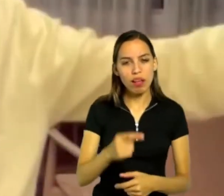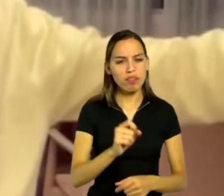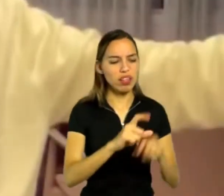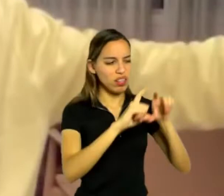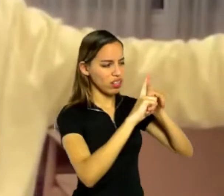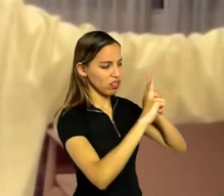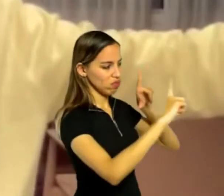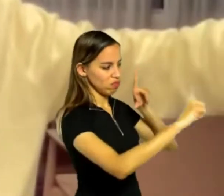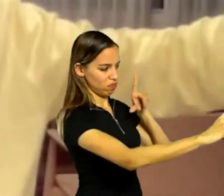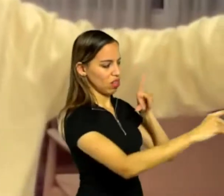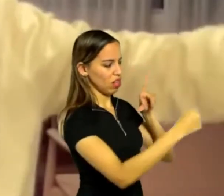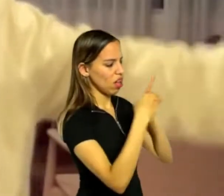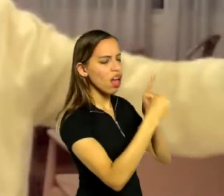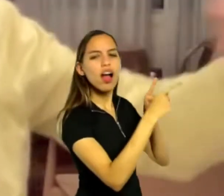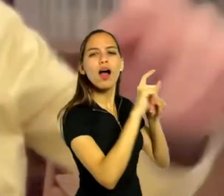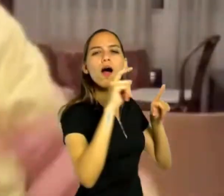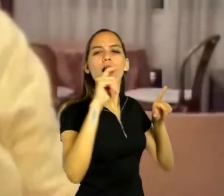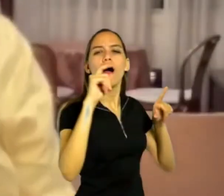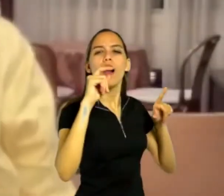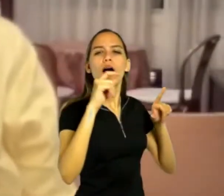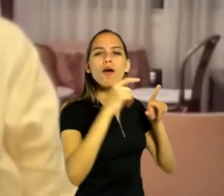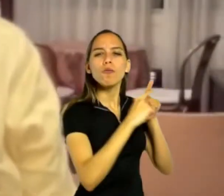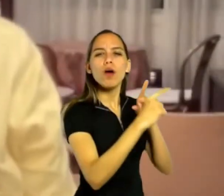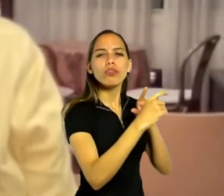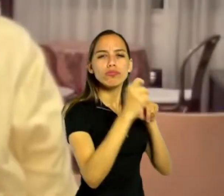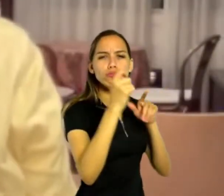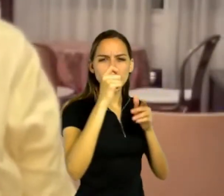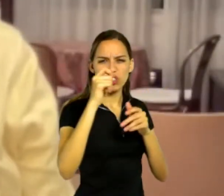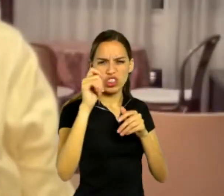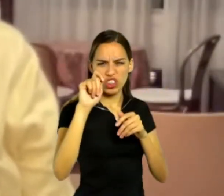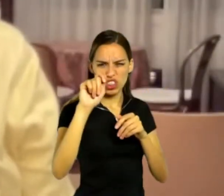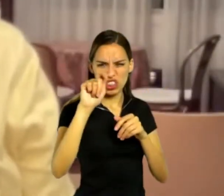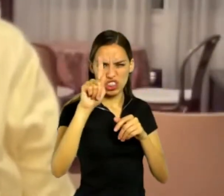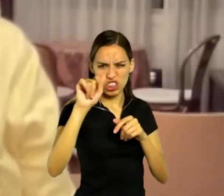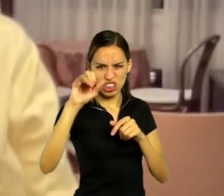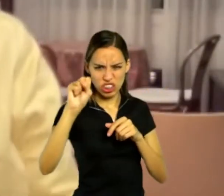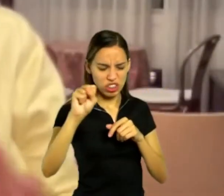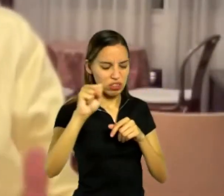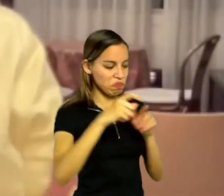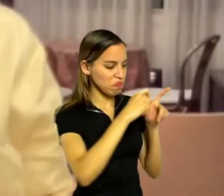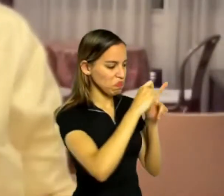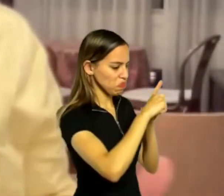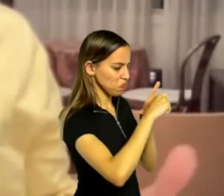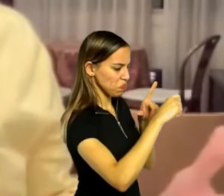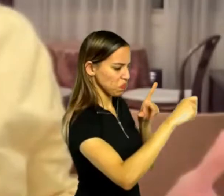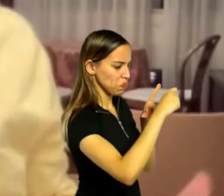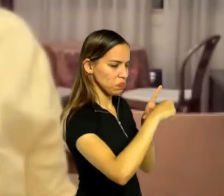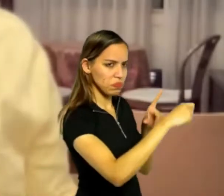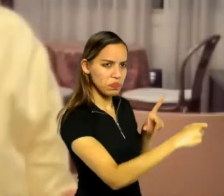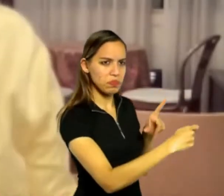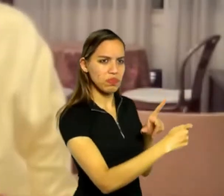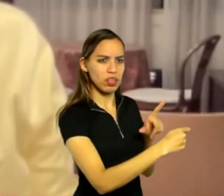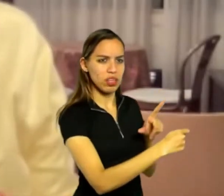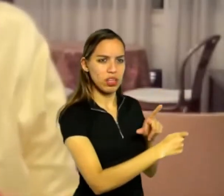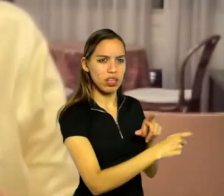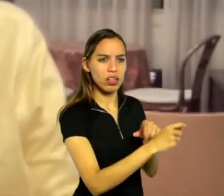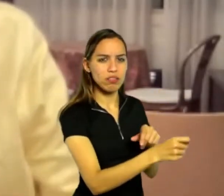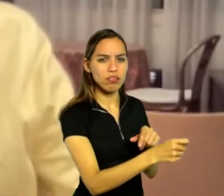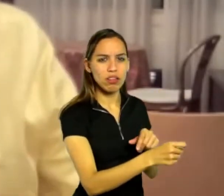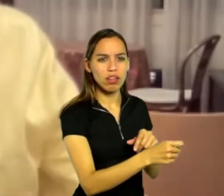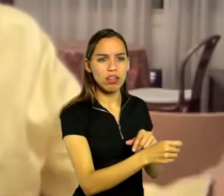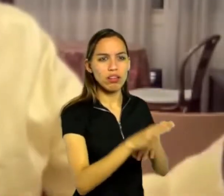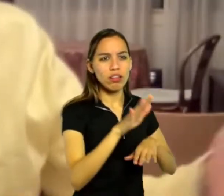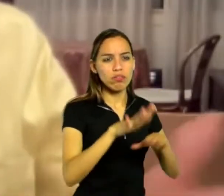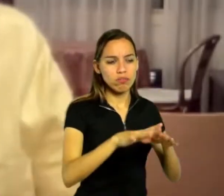ponto do quadro negro que tocava o sinal, sempre no mesmo ponto. Quer dizer, evidentemente que eu estava